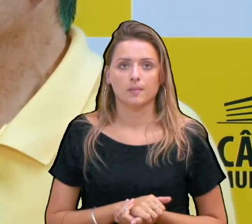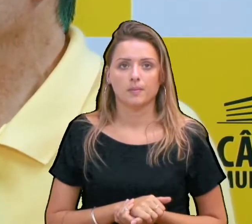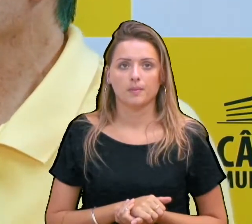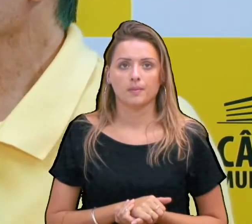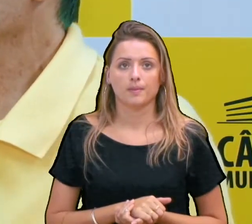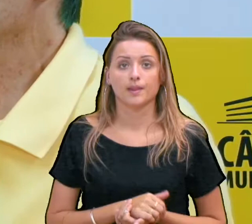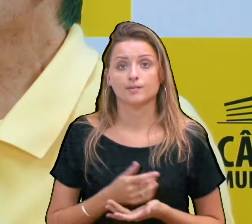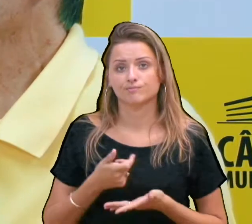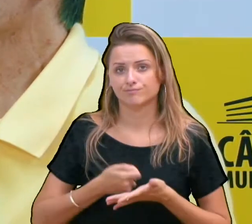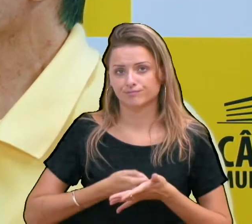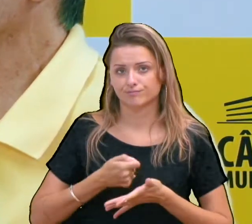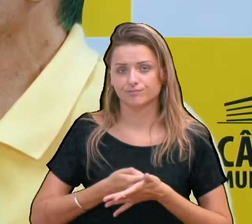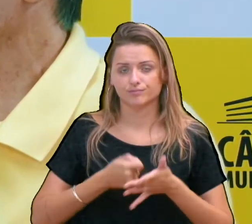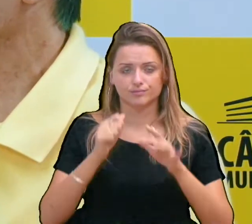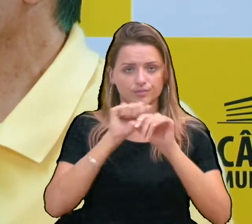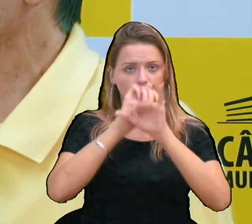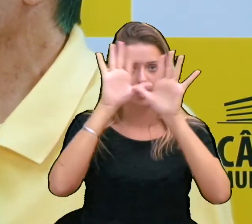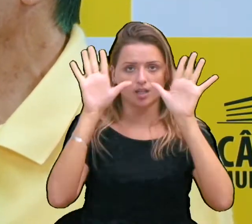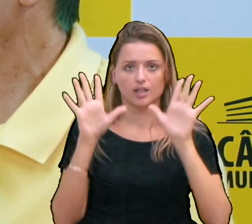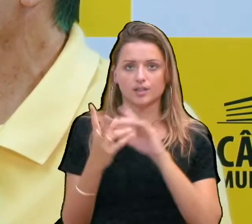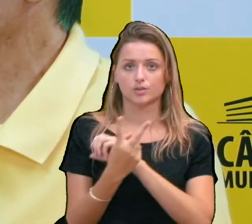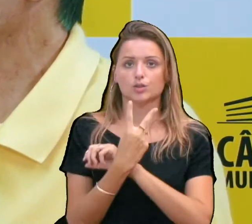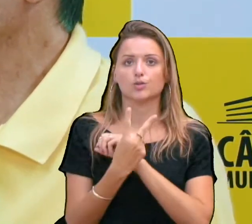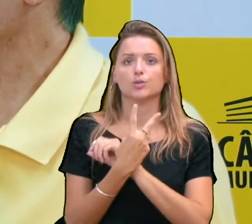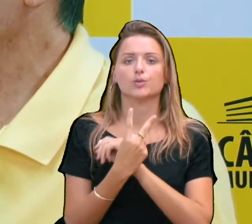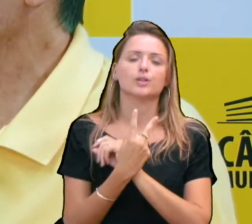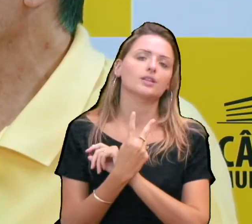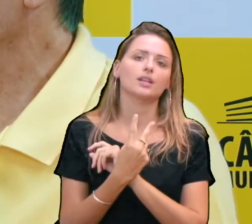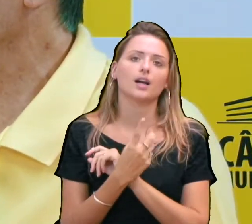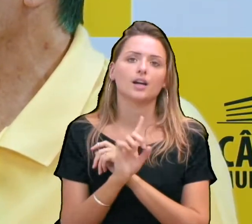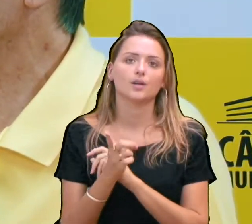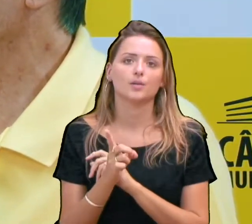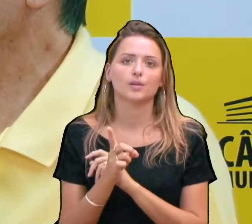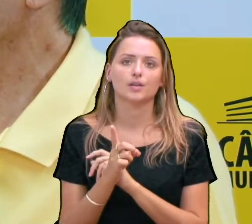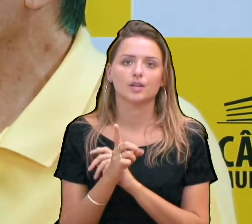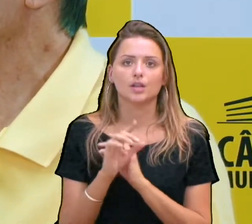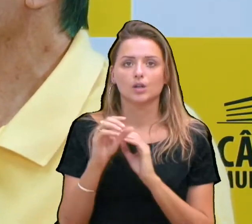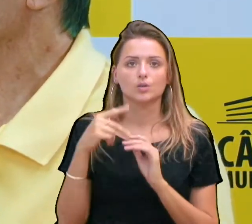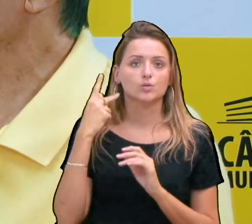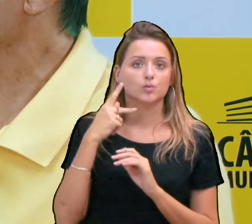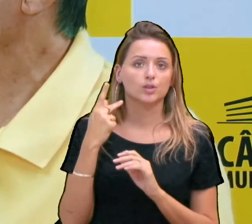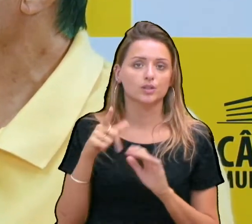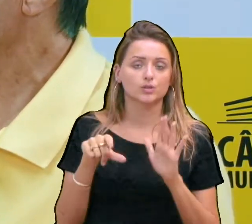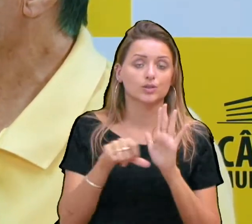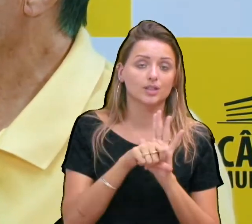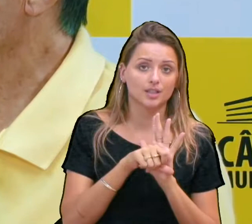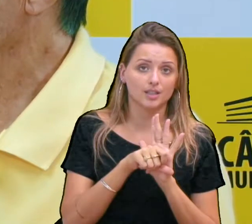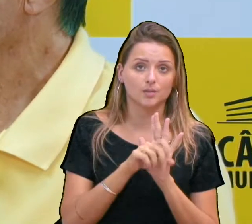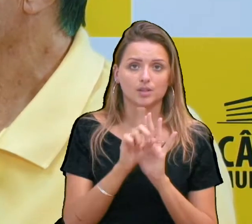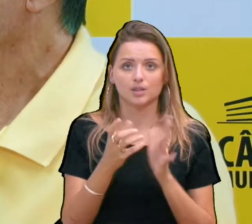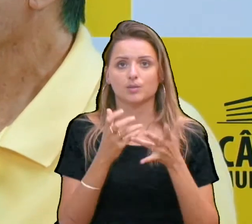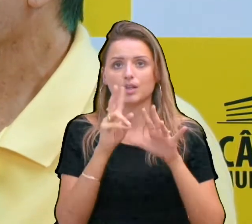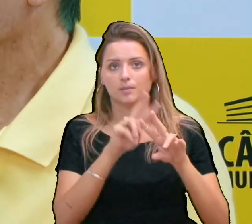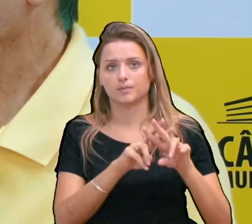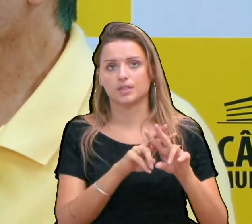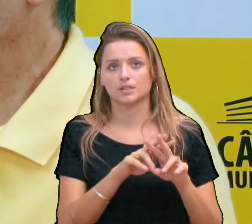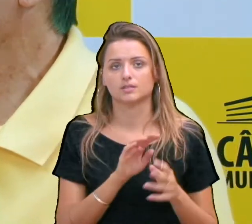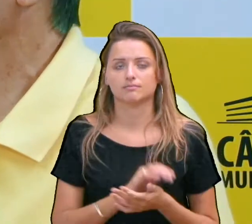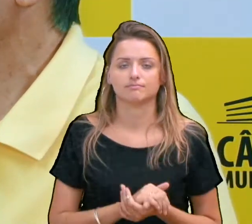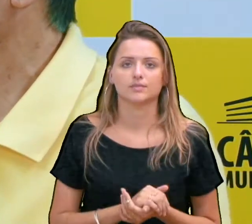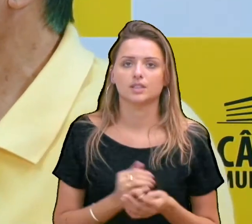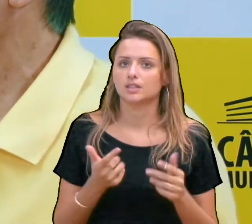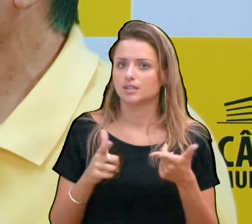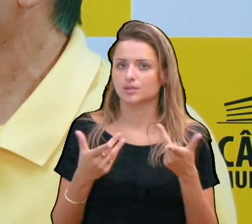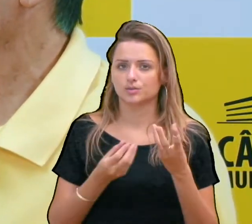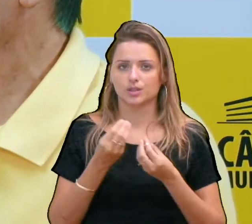Uma tentativa clara de se preservar e de se proteger os políticos que têm culpa em cartório. Não dá